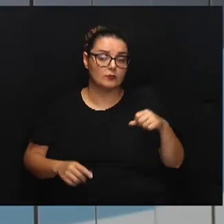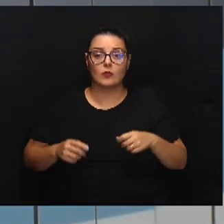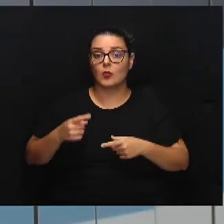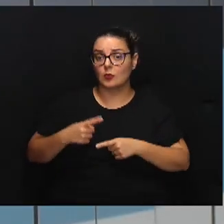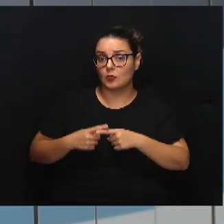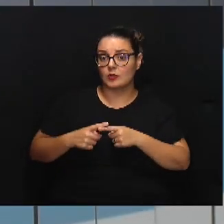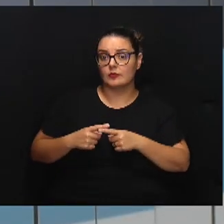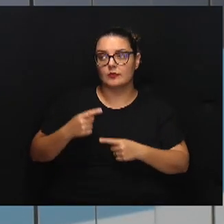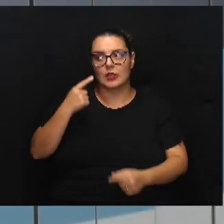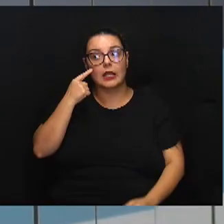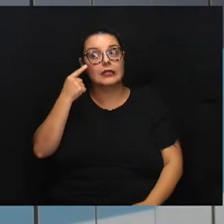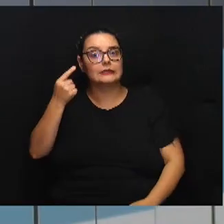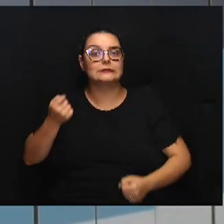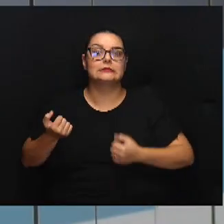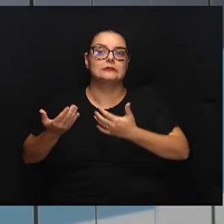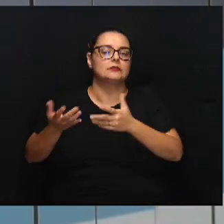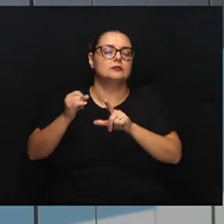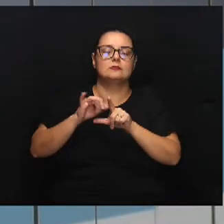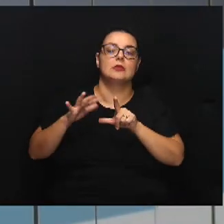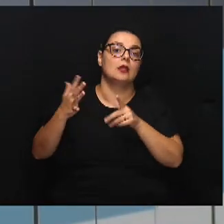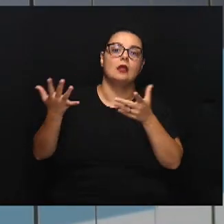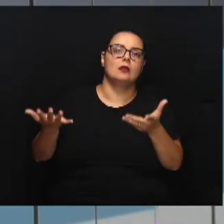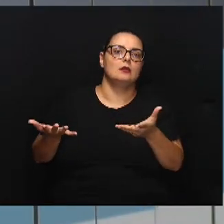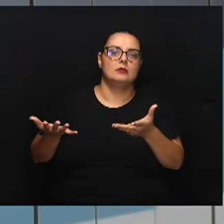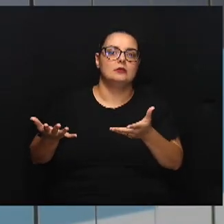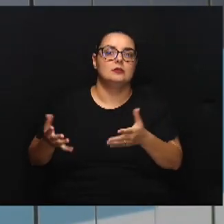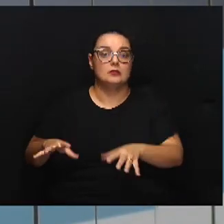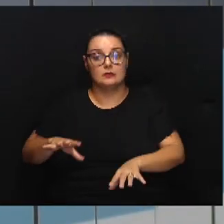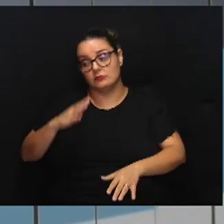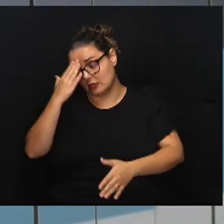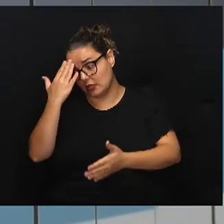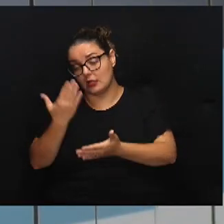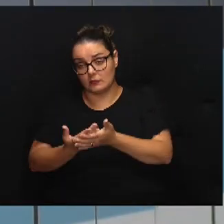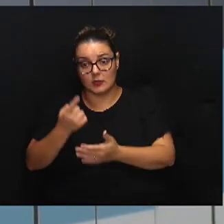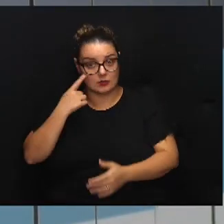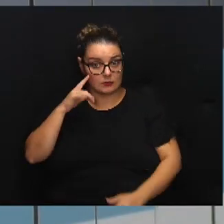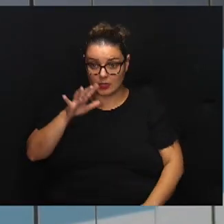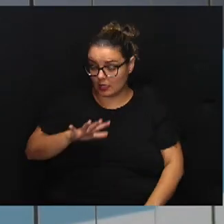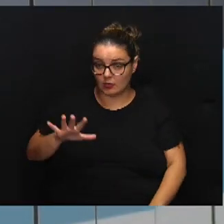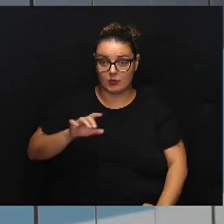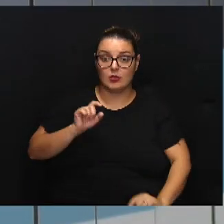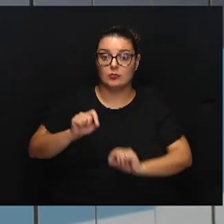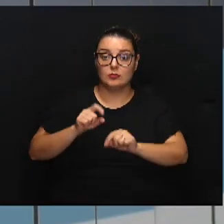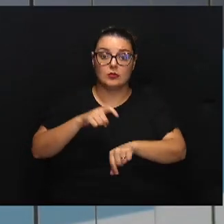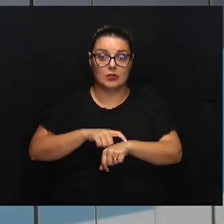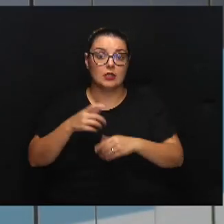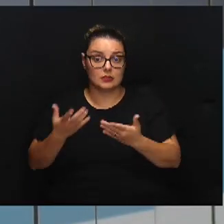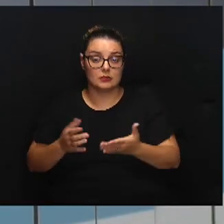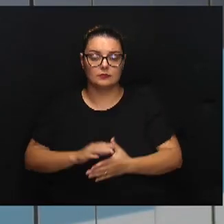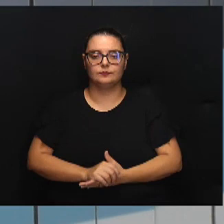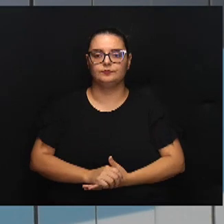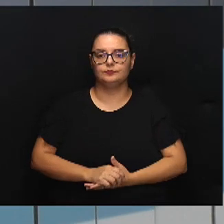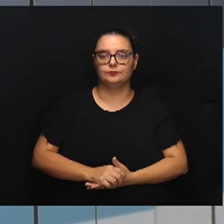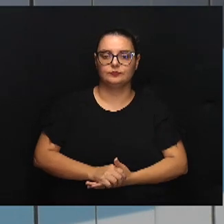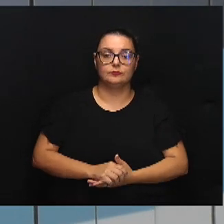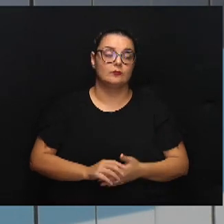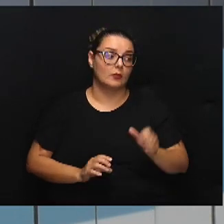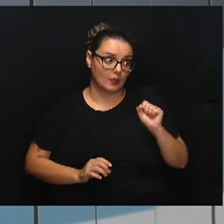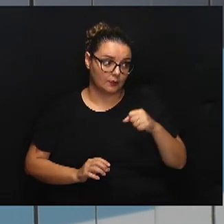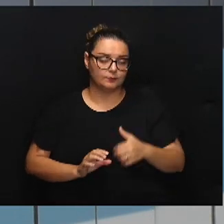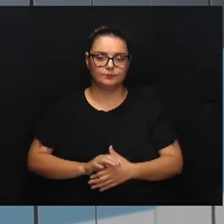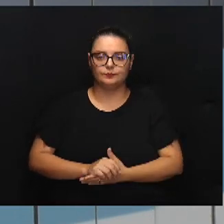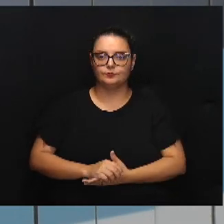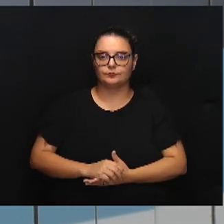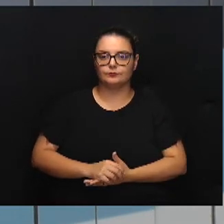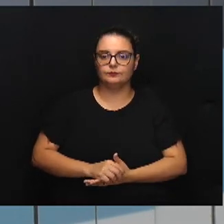elas aquela imagem, aquela ideia, muitas vezes idealizada do que é esse momento. E então eu acho que